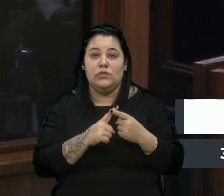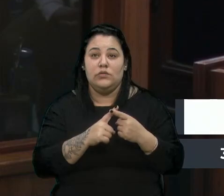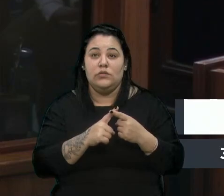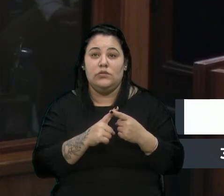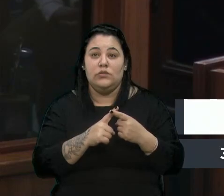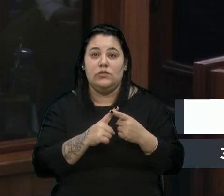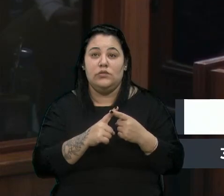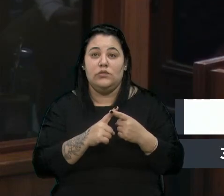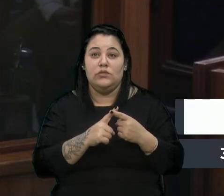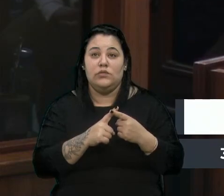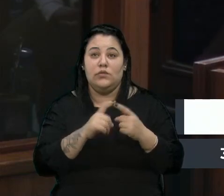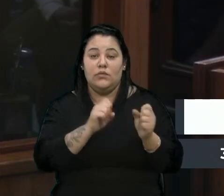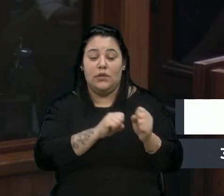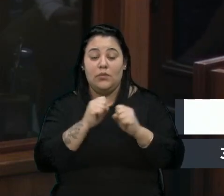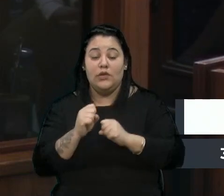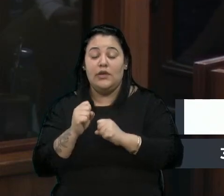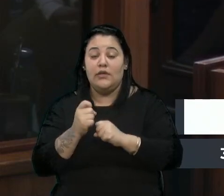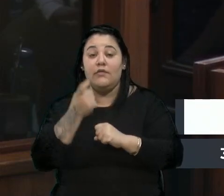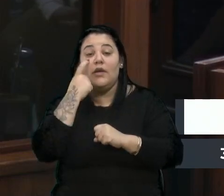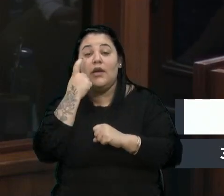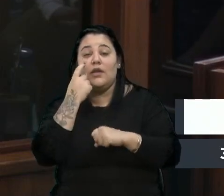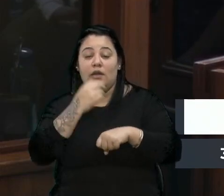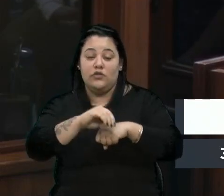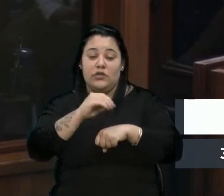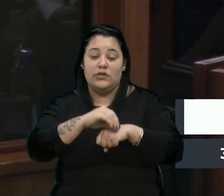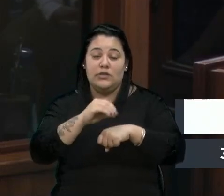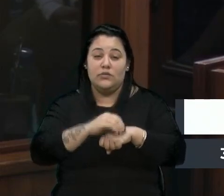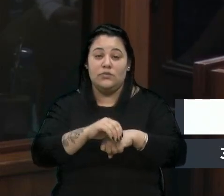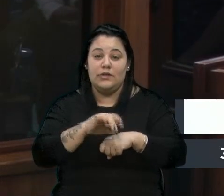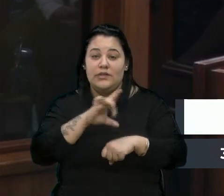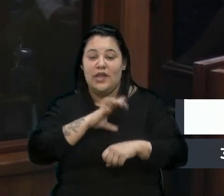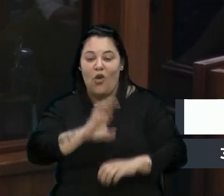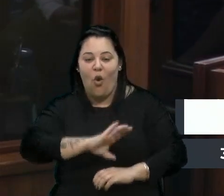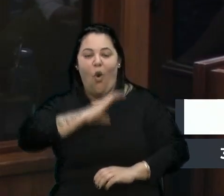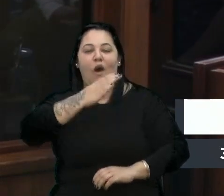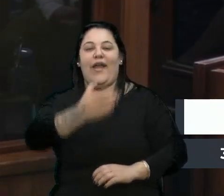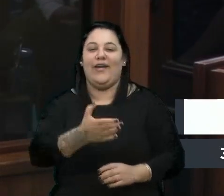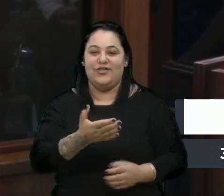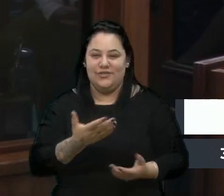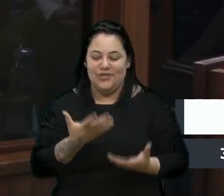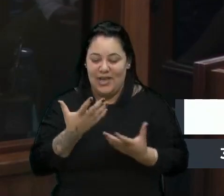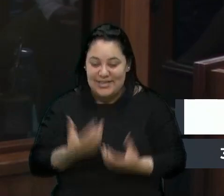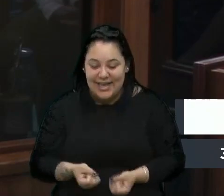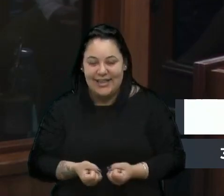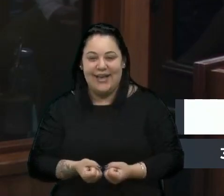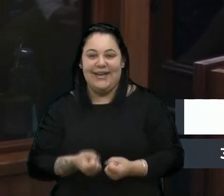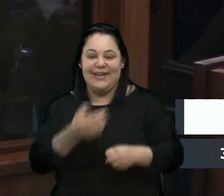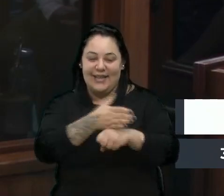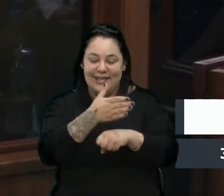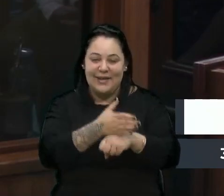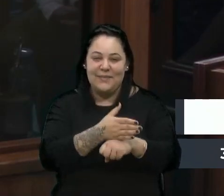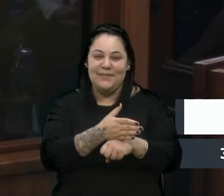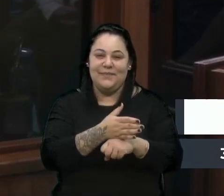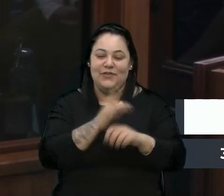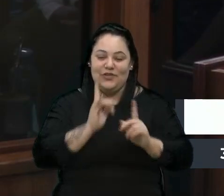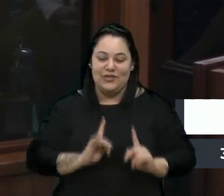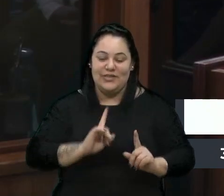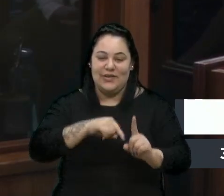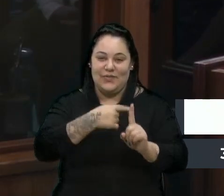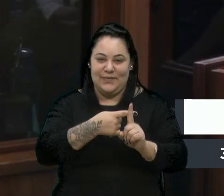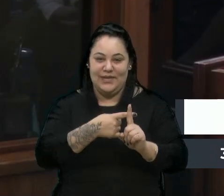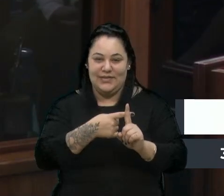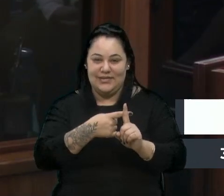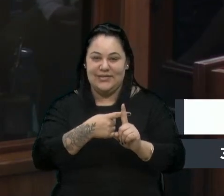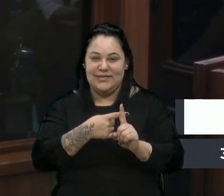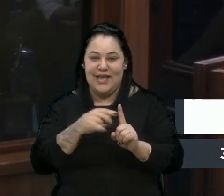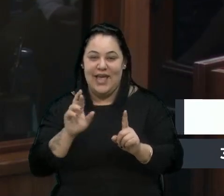ver se, com a indicação, eles tomam coragem de entrar no programa, porque o programa é muito bom para